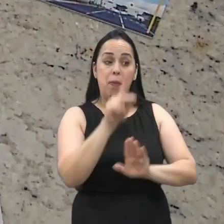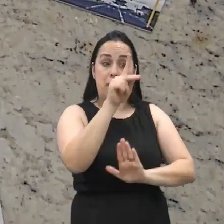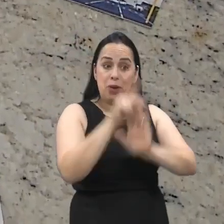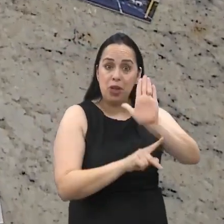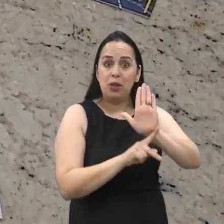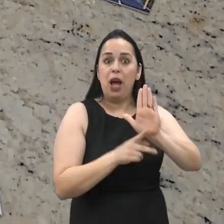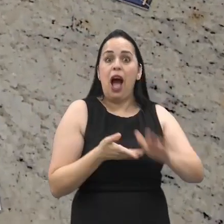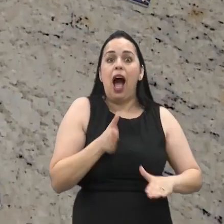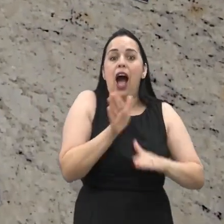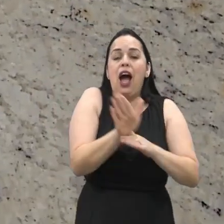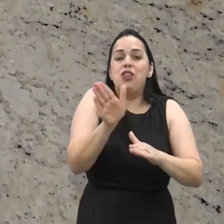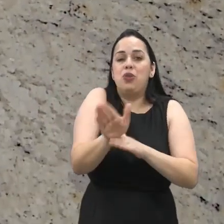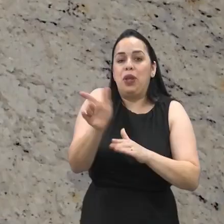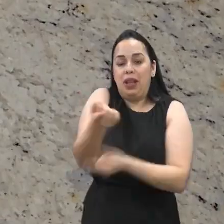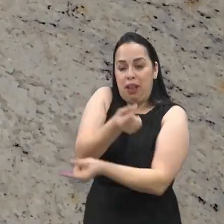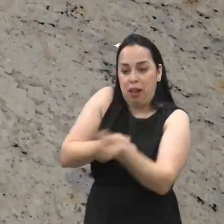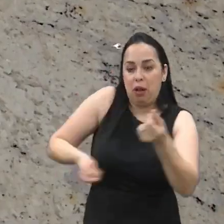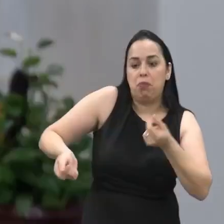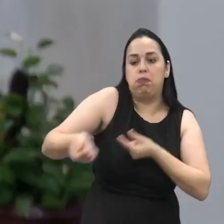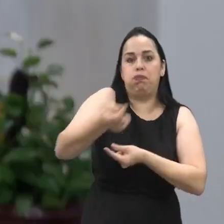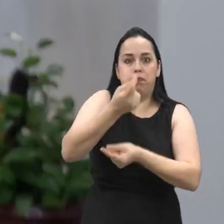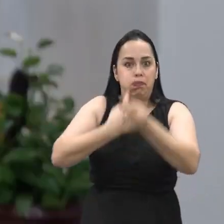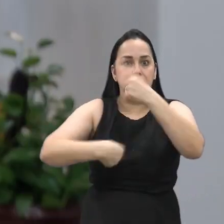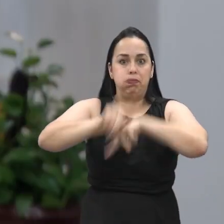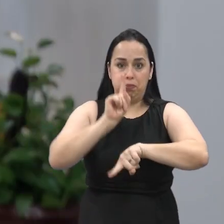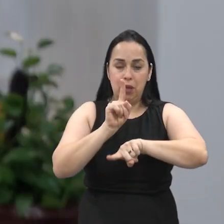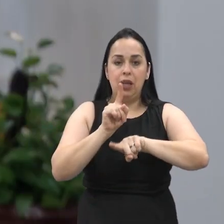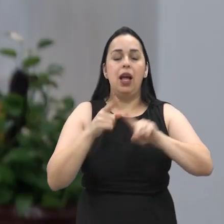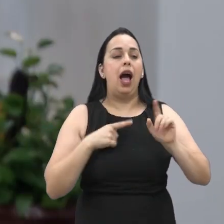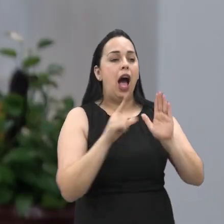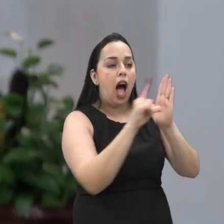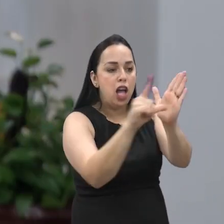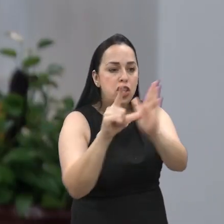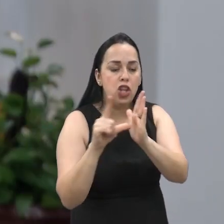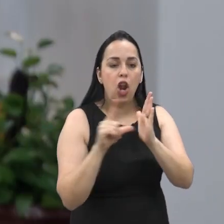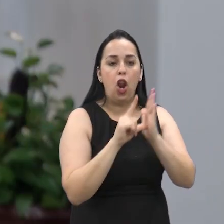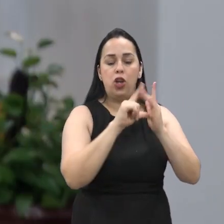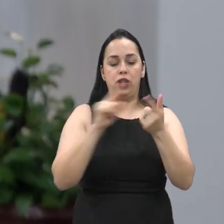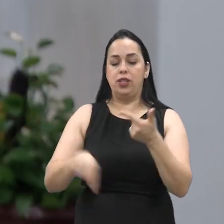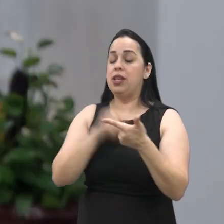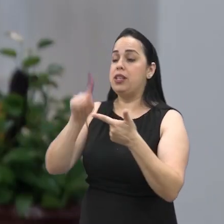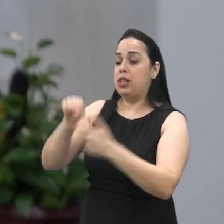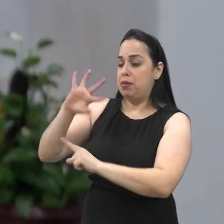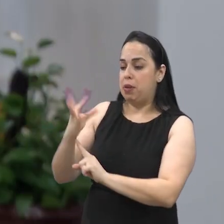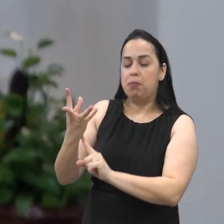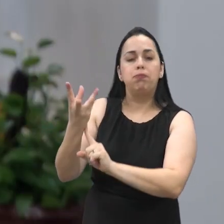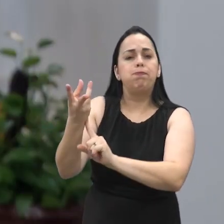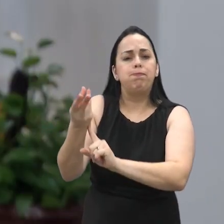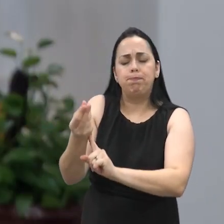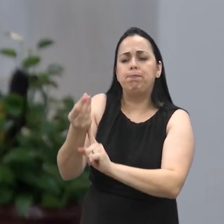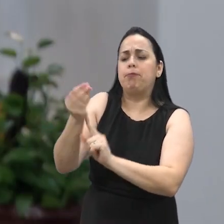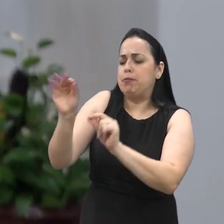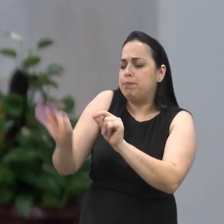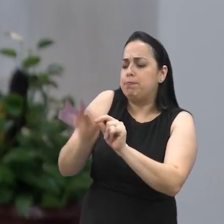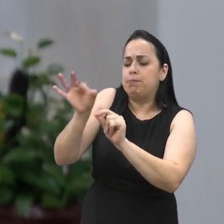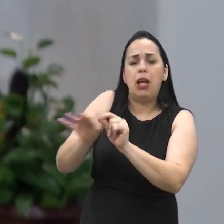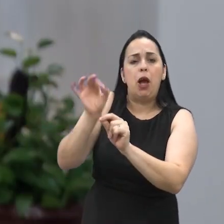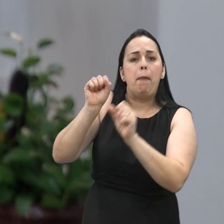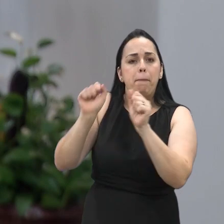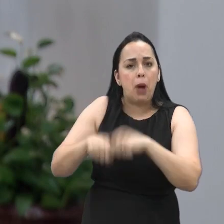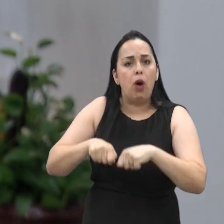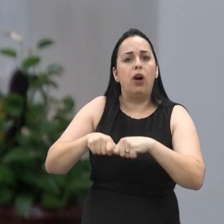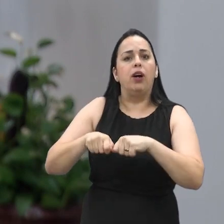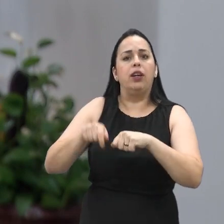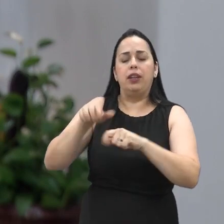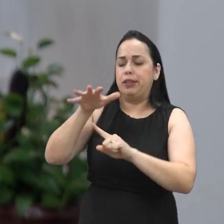Tour contribui com a economia criativa. A economia do comércio existente e daquelas pessoas que podem